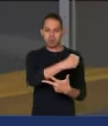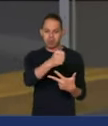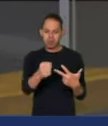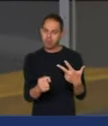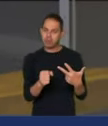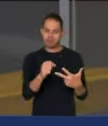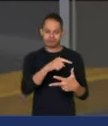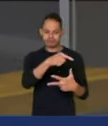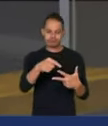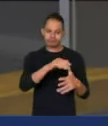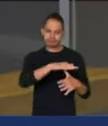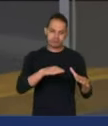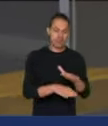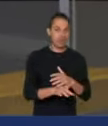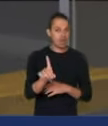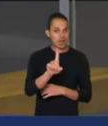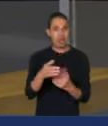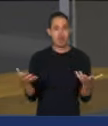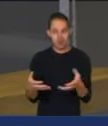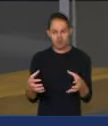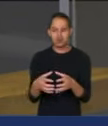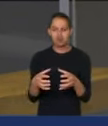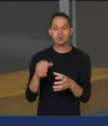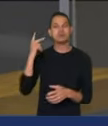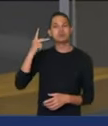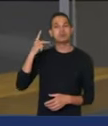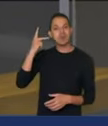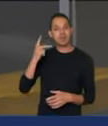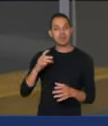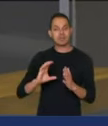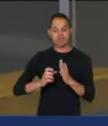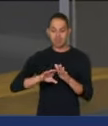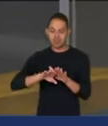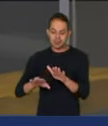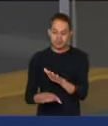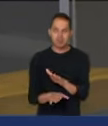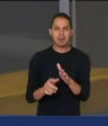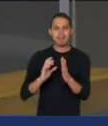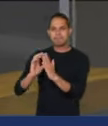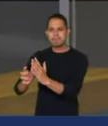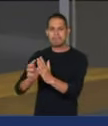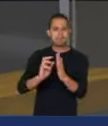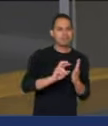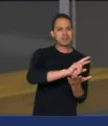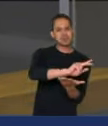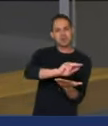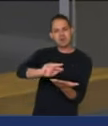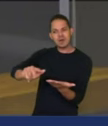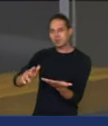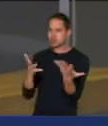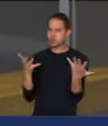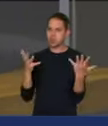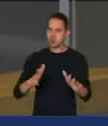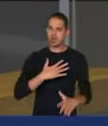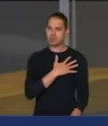temos agora um grupo de parlamentares suprapartidário de outros partidos que não aceita essa